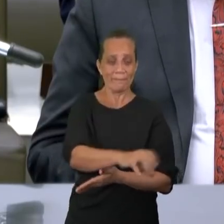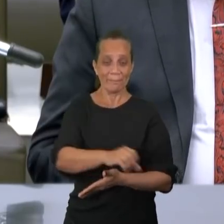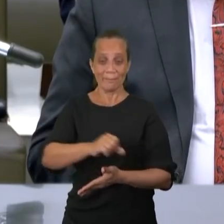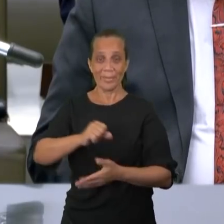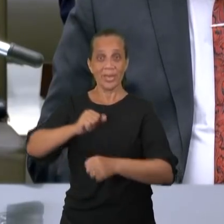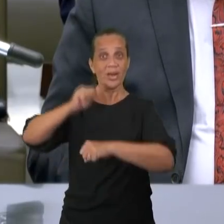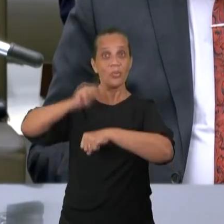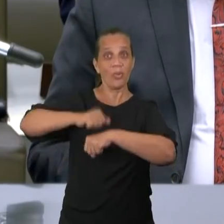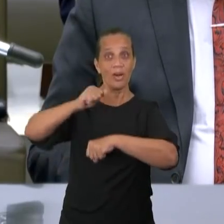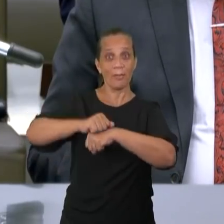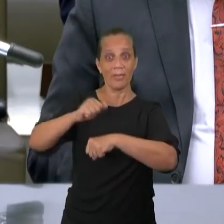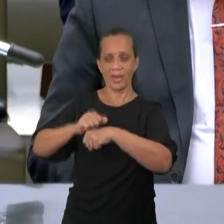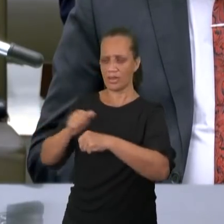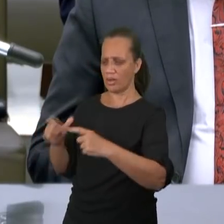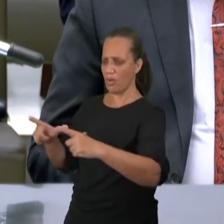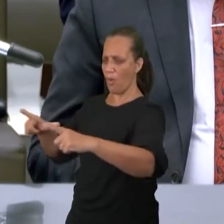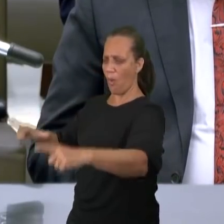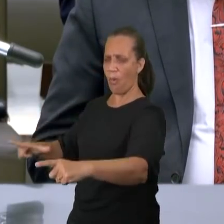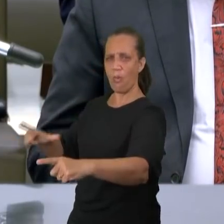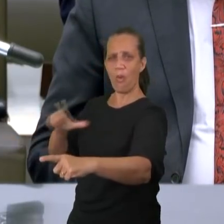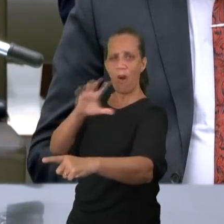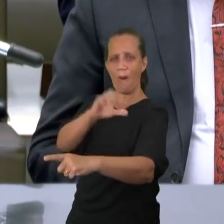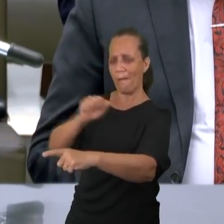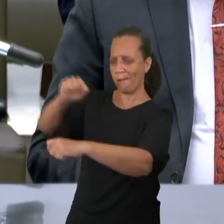foi posta sobre a boca da cova.